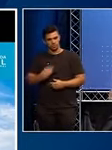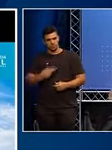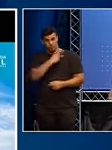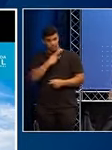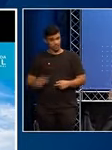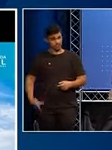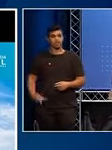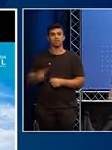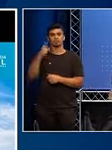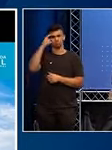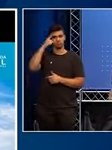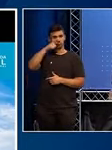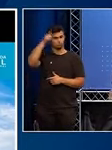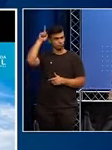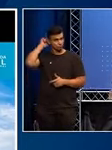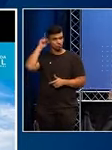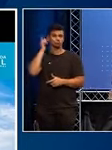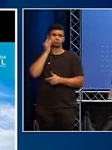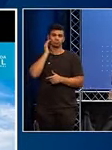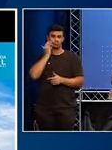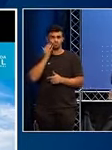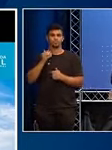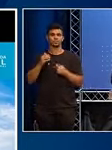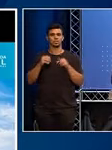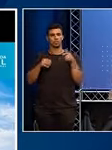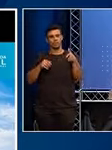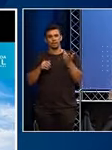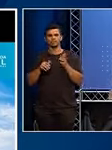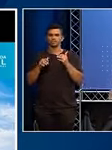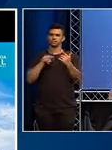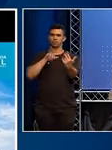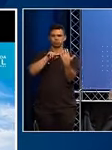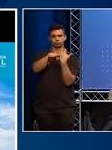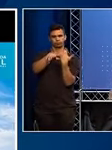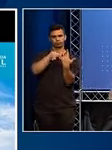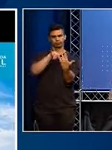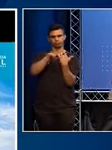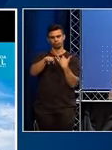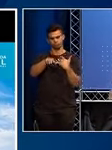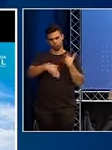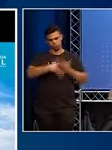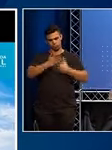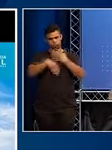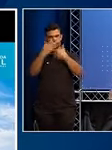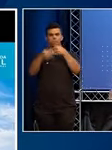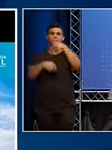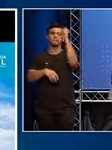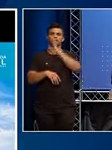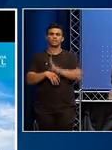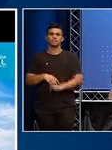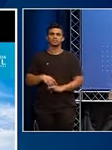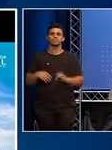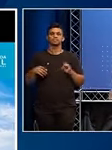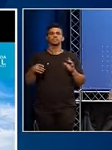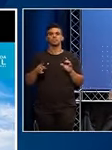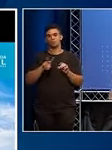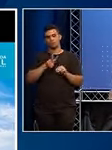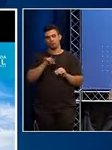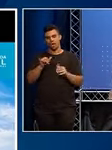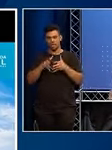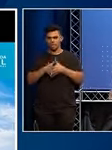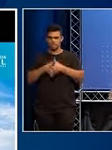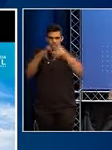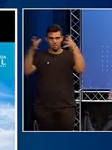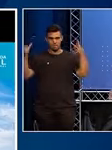e todas essas ferrovias, que são uma revolução no Brasil, elas vão ligar e ampliar